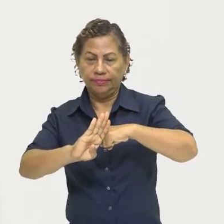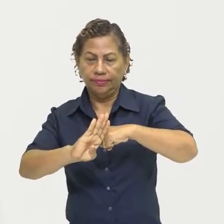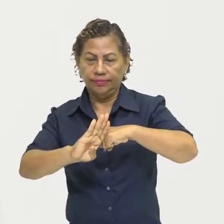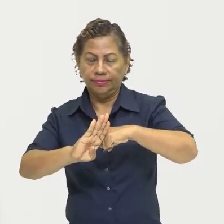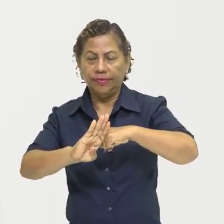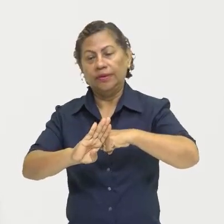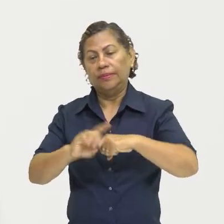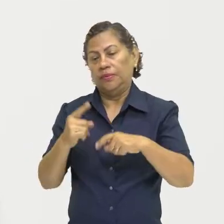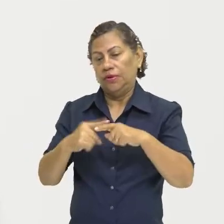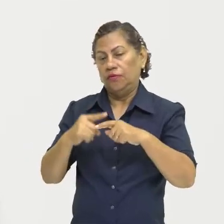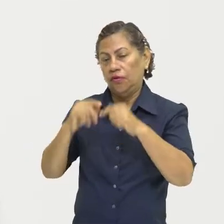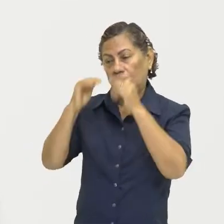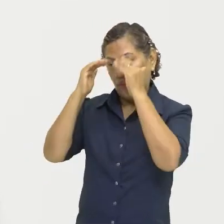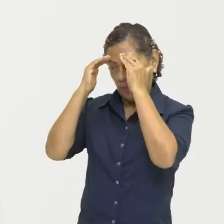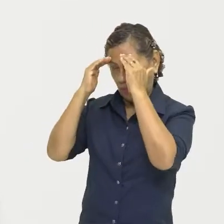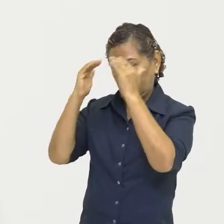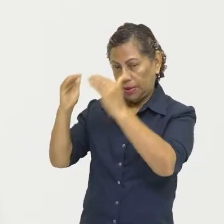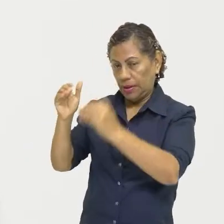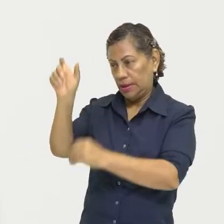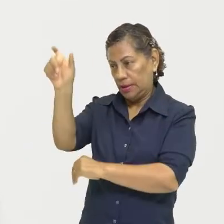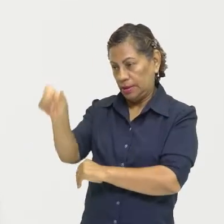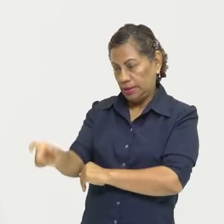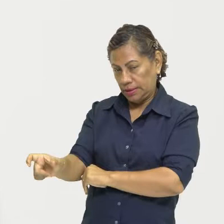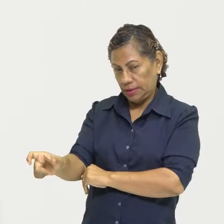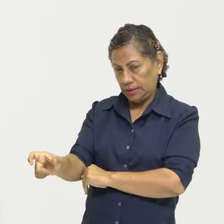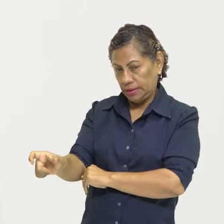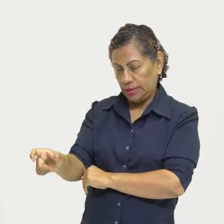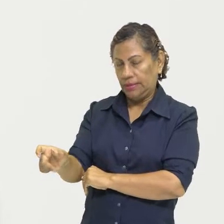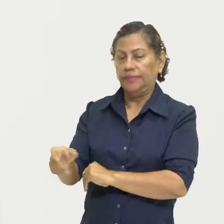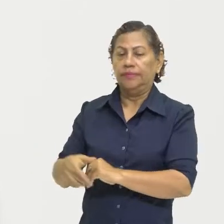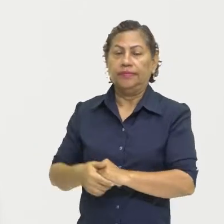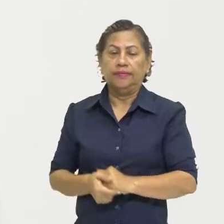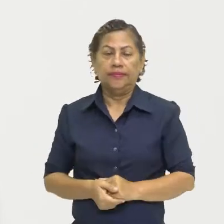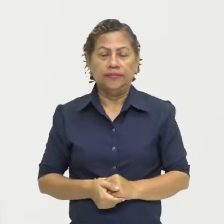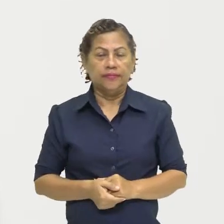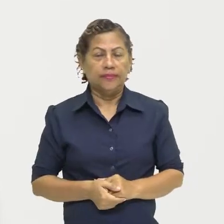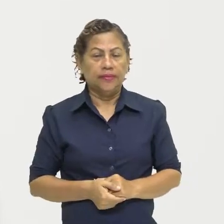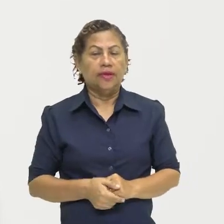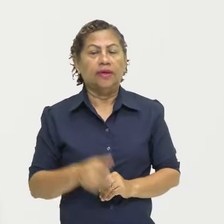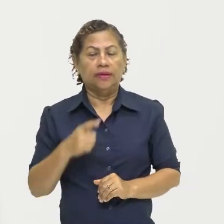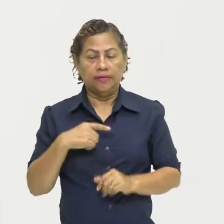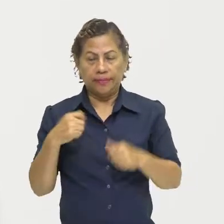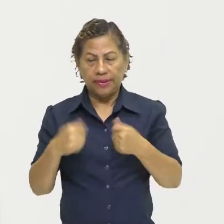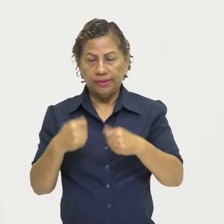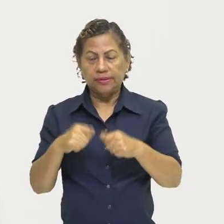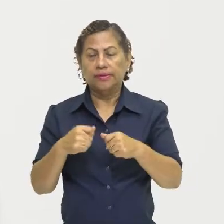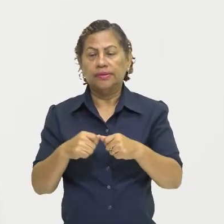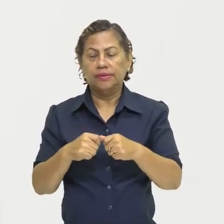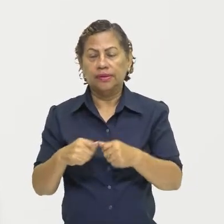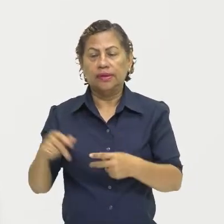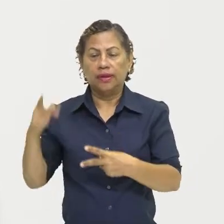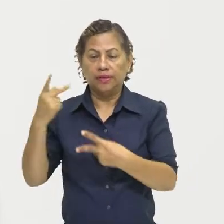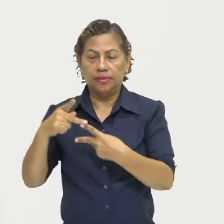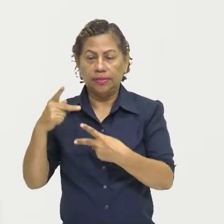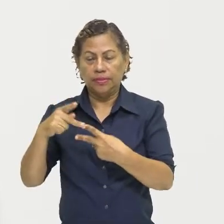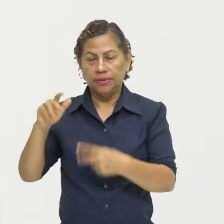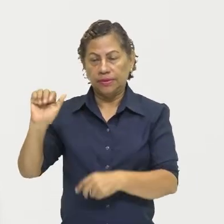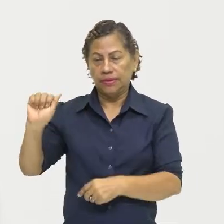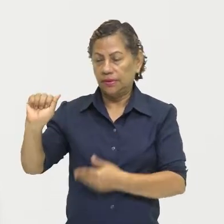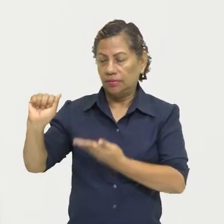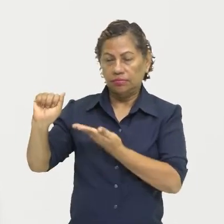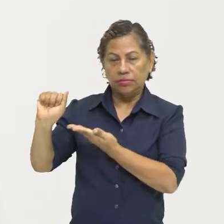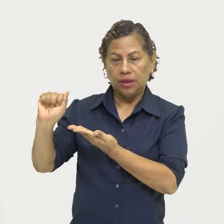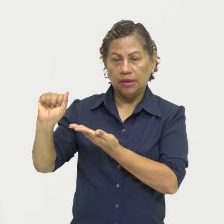alguém, então, esse substantivo ele vai ser regido por uma preposição. A preposição a. Por quê?